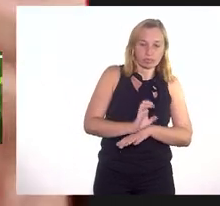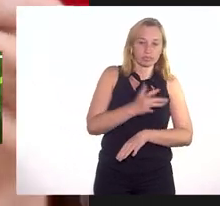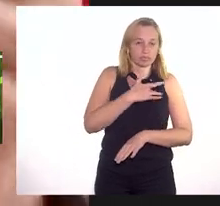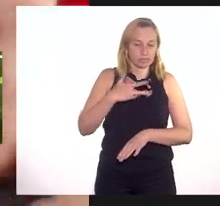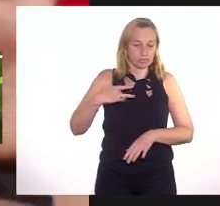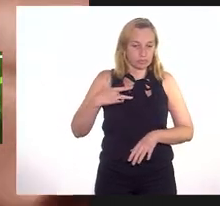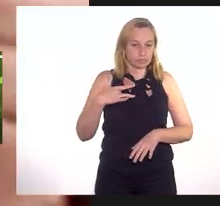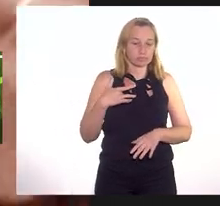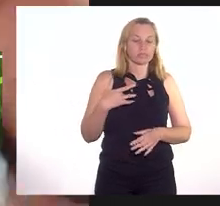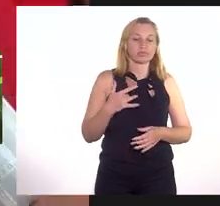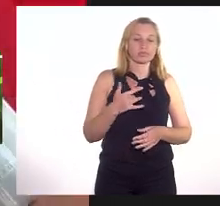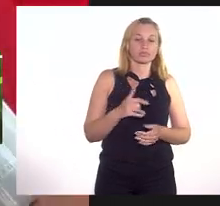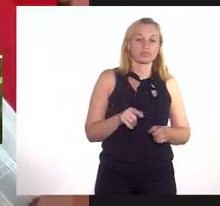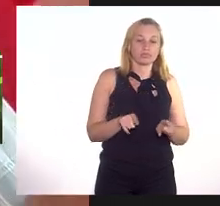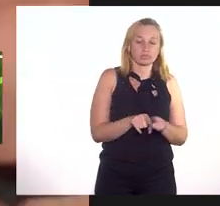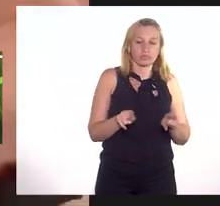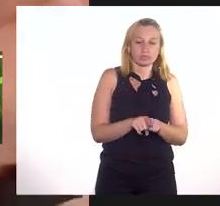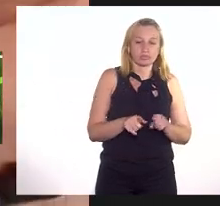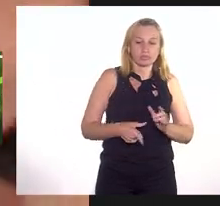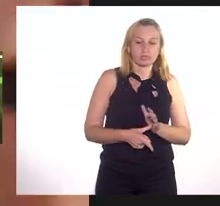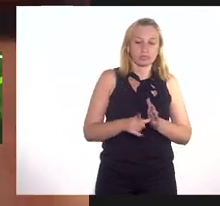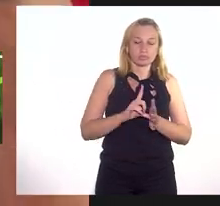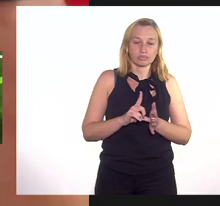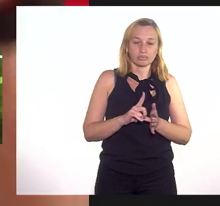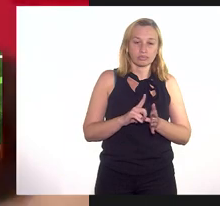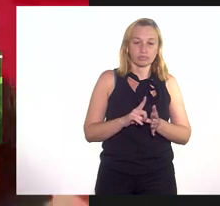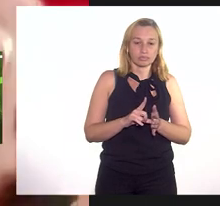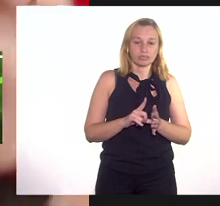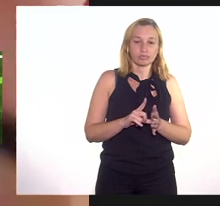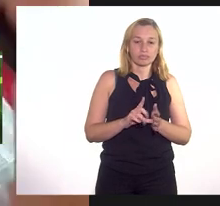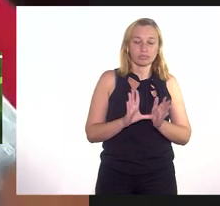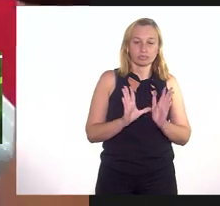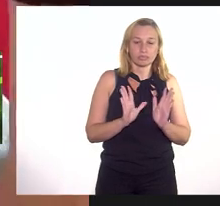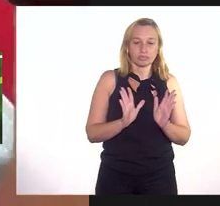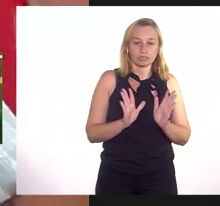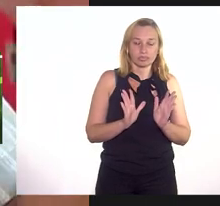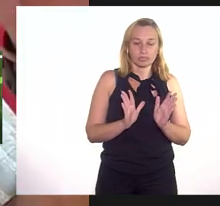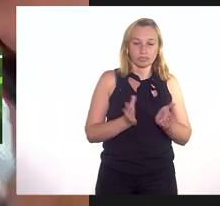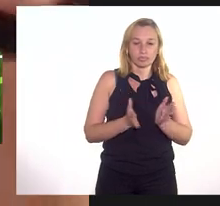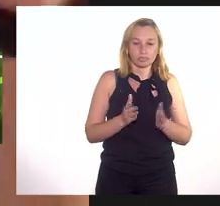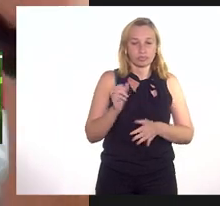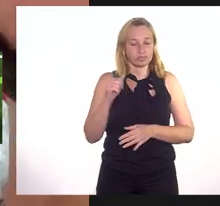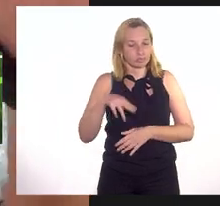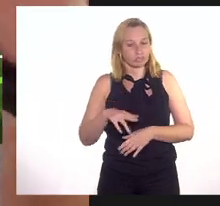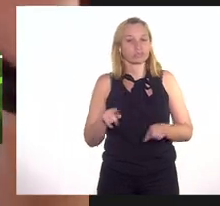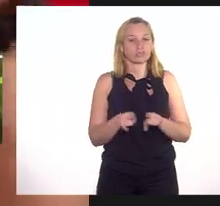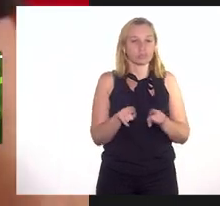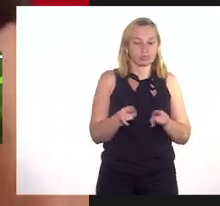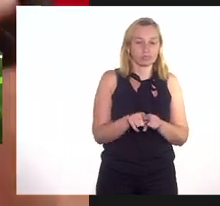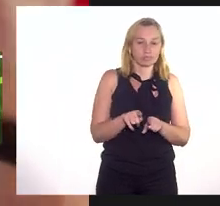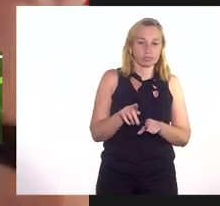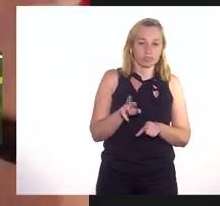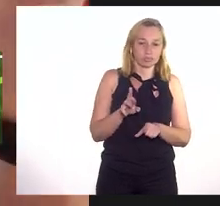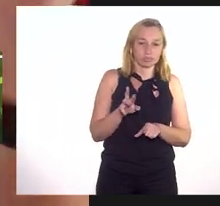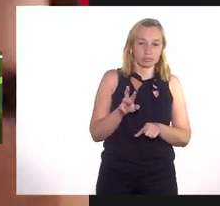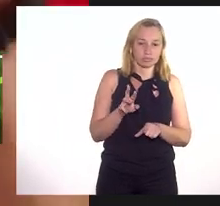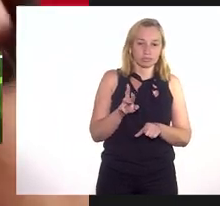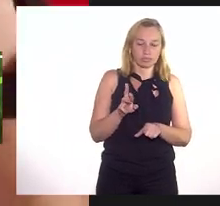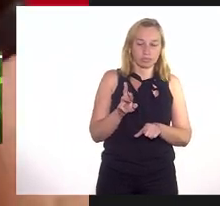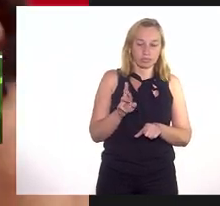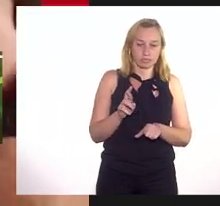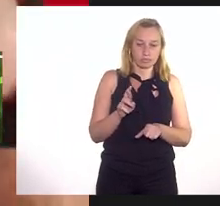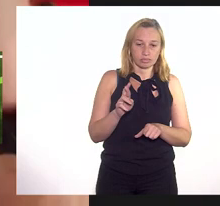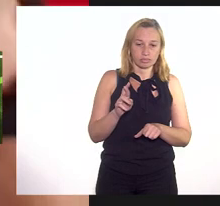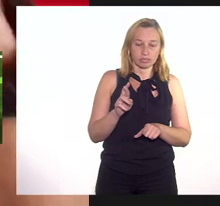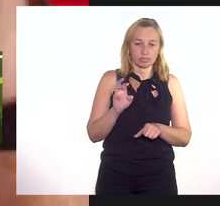tinha a mucopolissacaridose lá com Anjos da Guarda, e hoje tem a ACAN e tem também a Recomeçar, que é a Associação de Lupus.